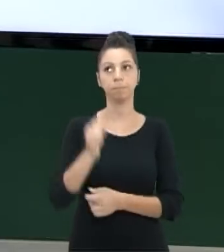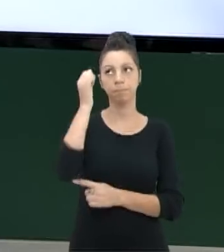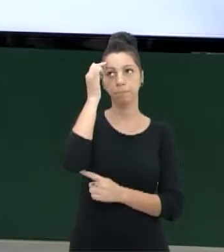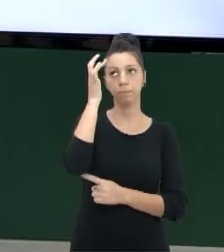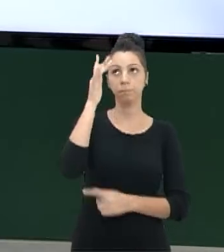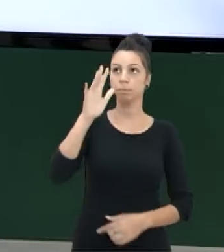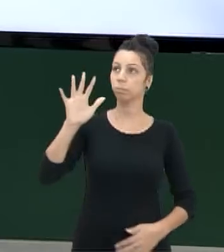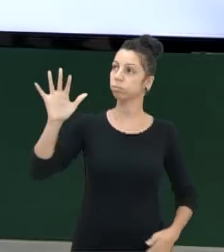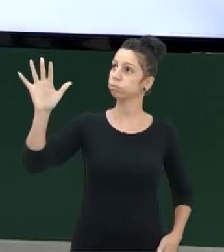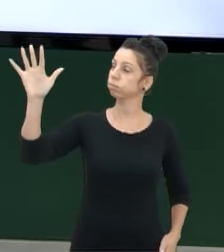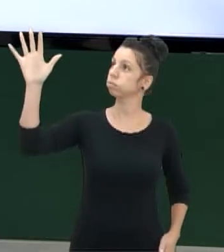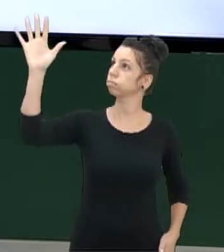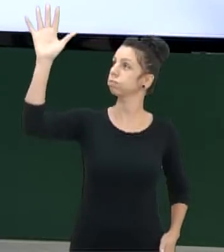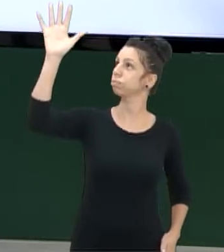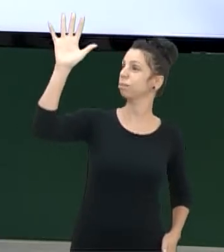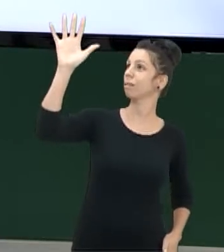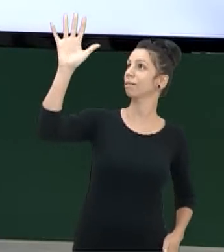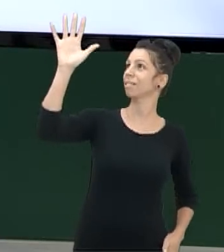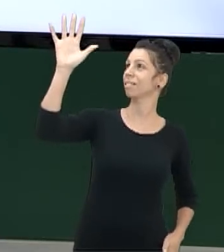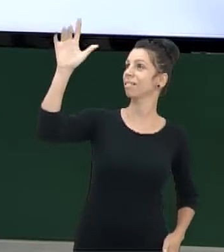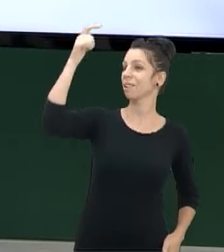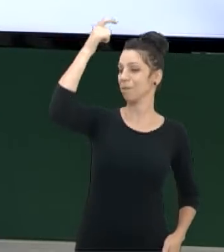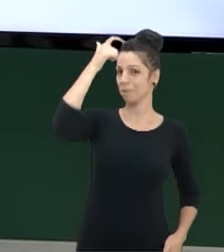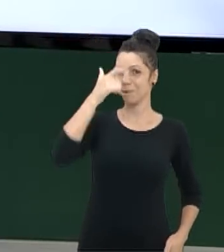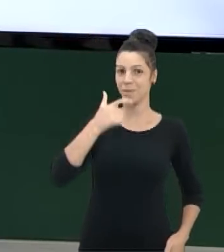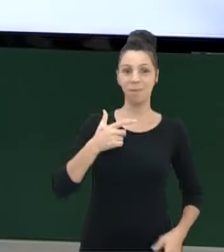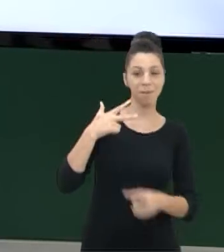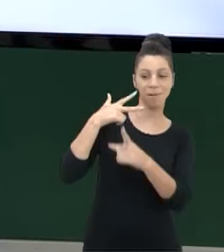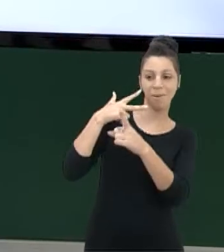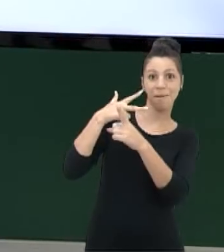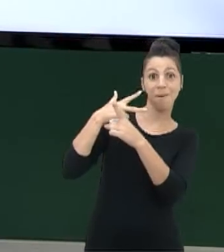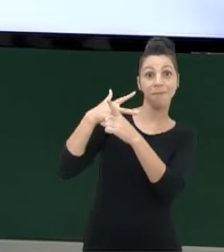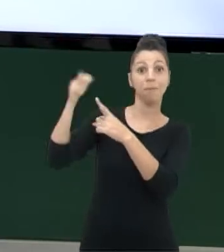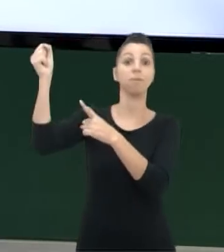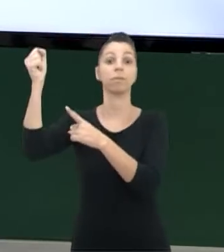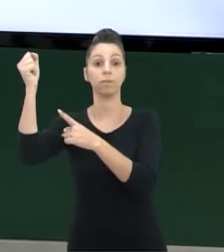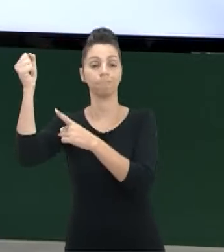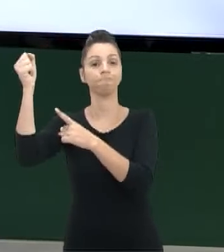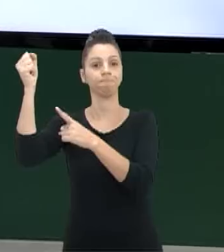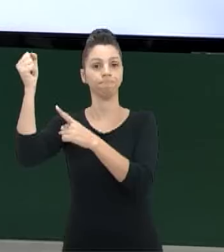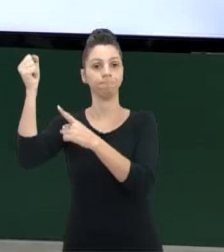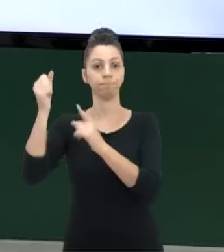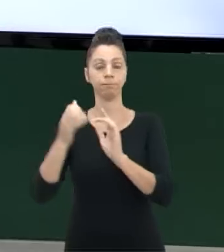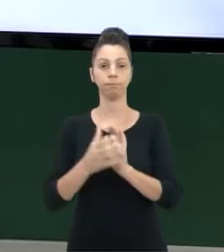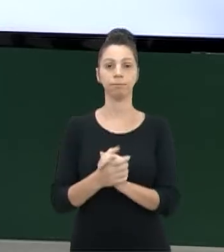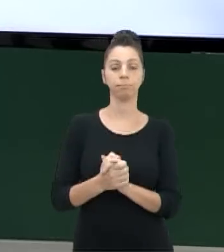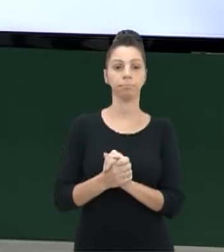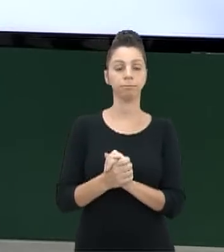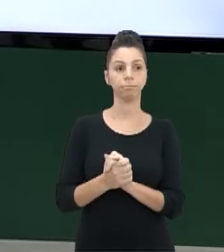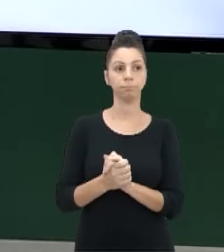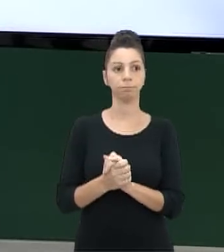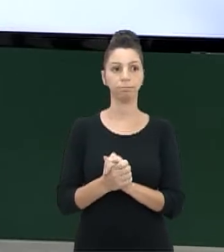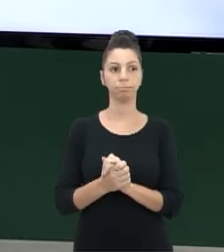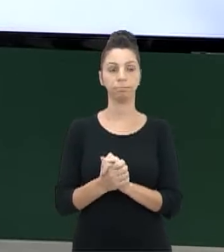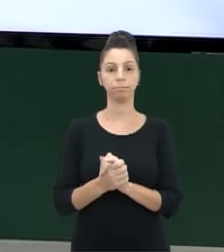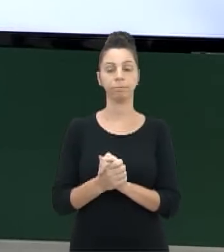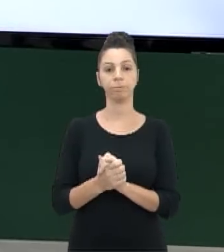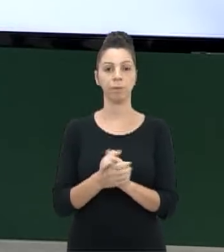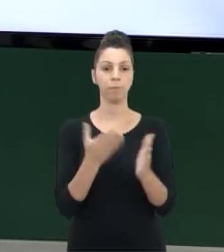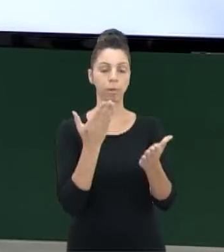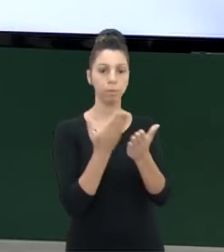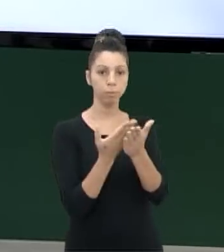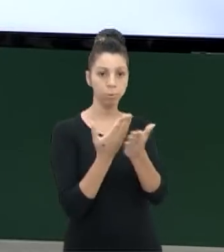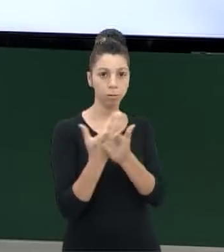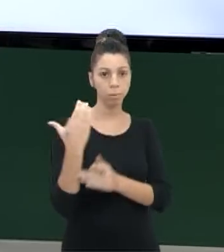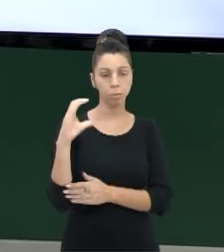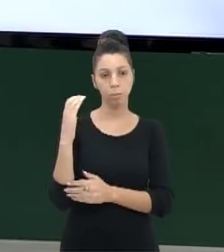humana pode conceber, ela pode conquistar. Quem disse isso? Um estudioso